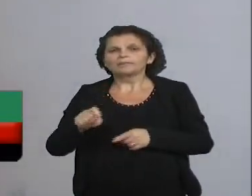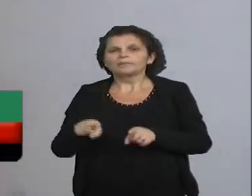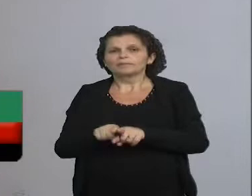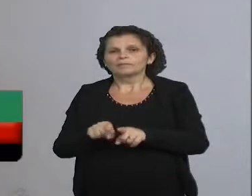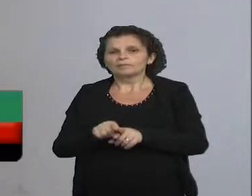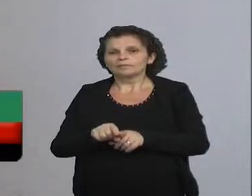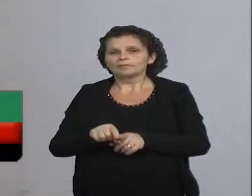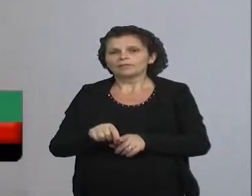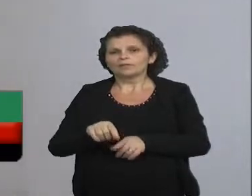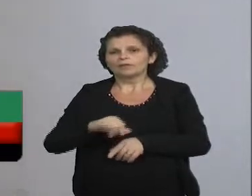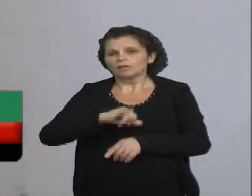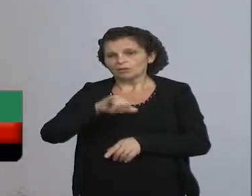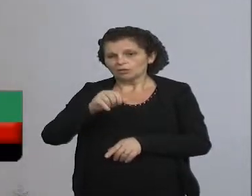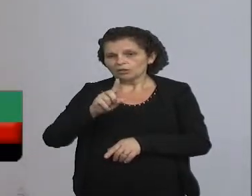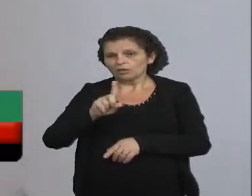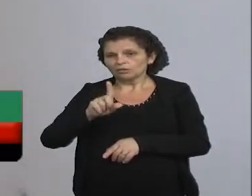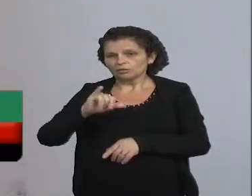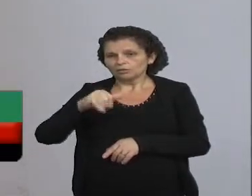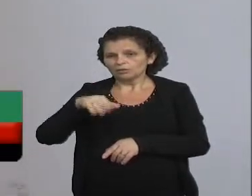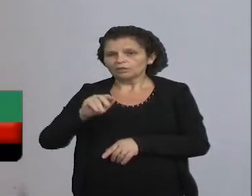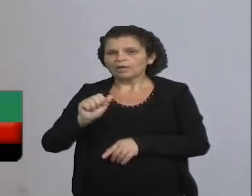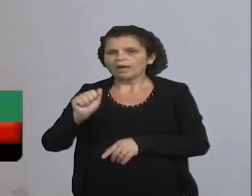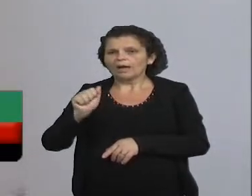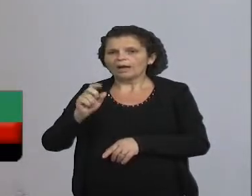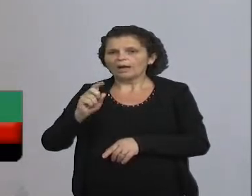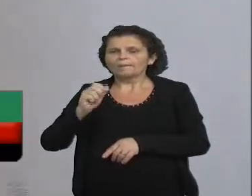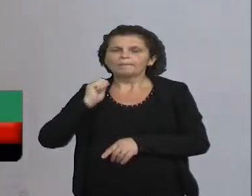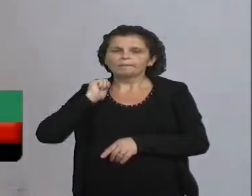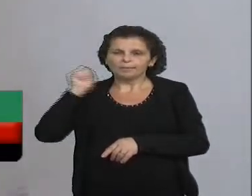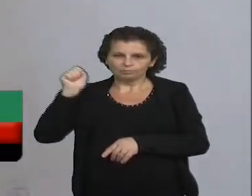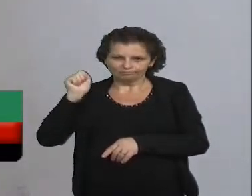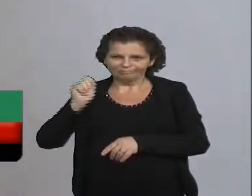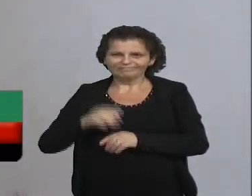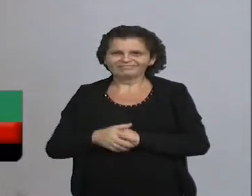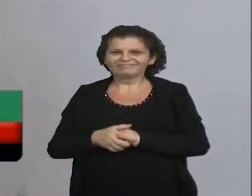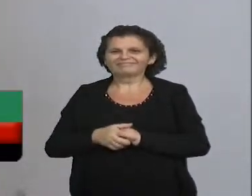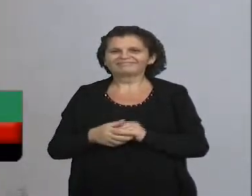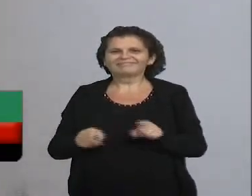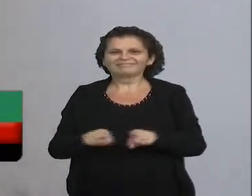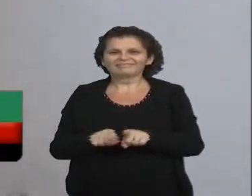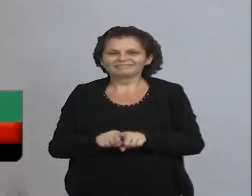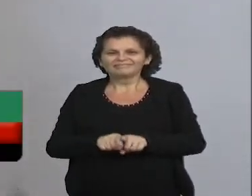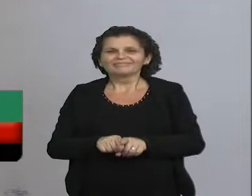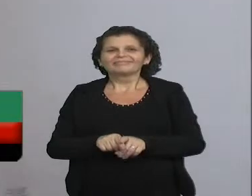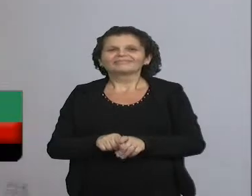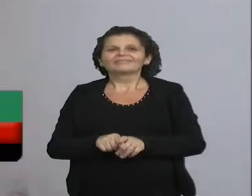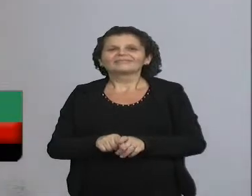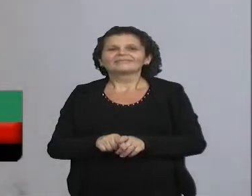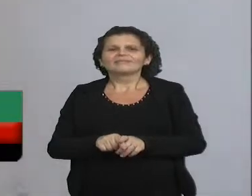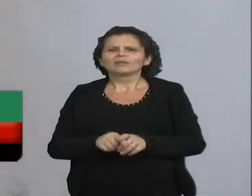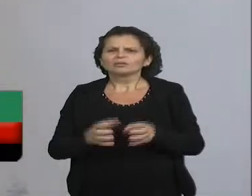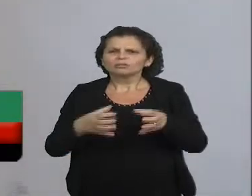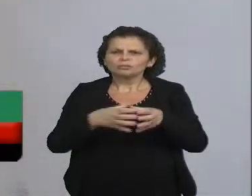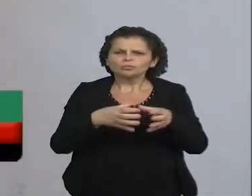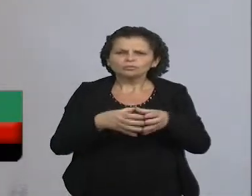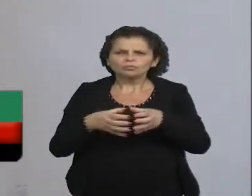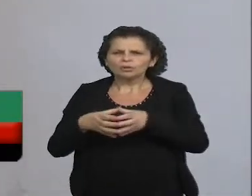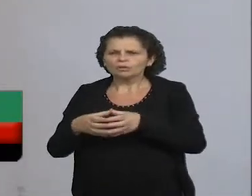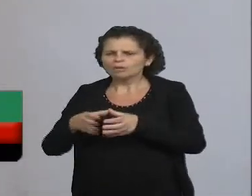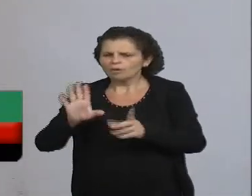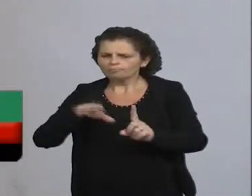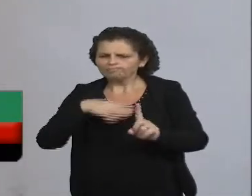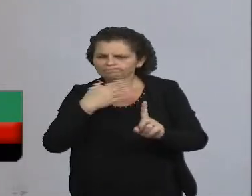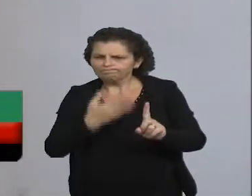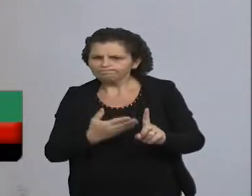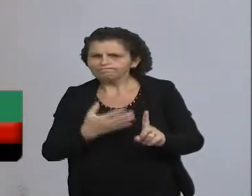do Jardim de Abril. Mas eu finalizo aqui parabenizando todos que, juntamente com o César, têm